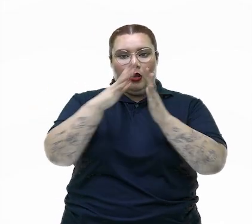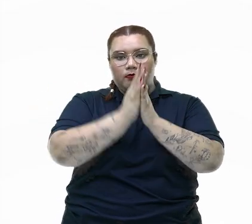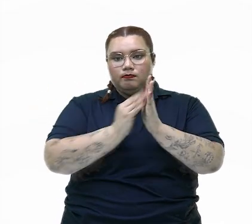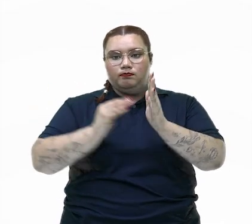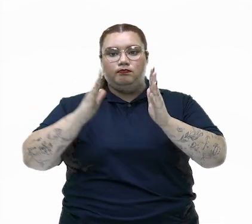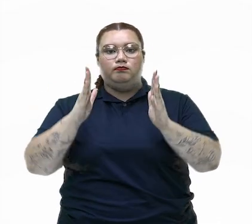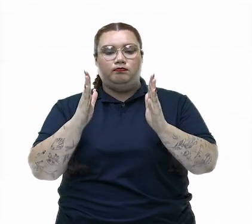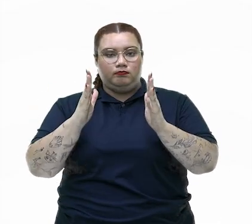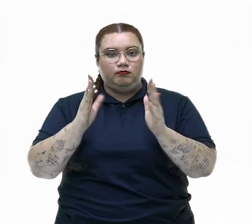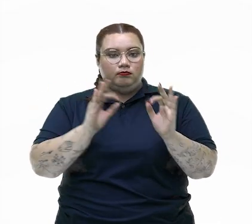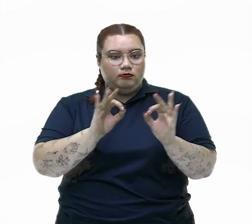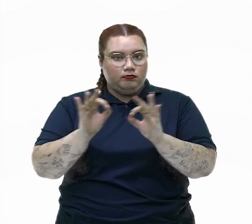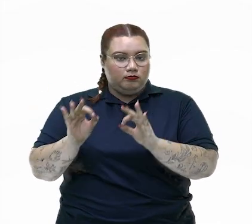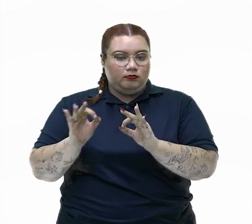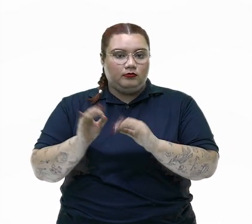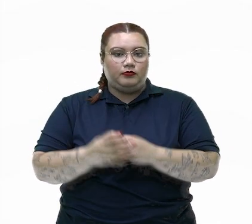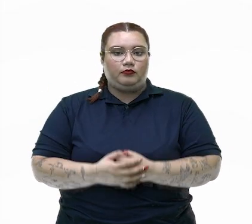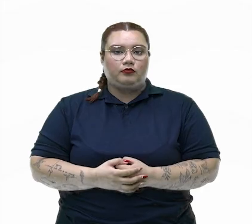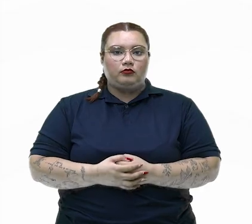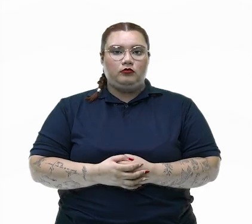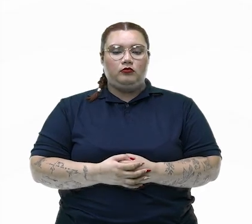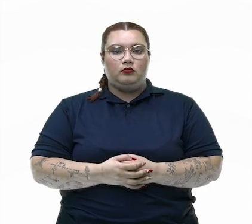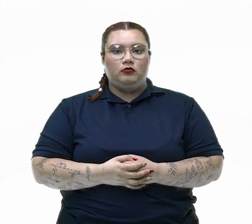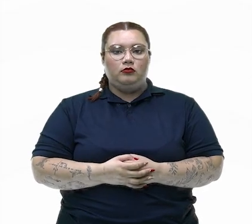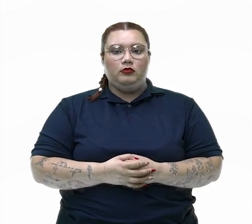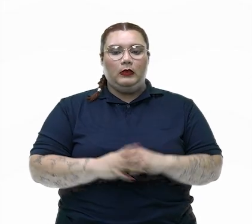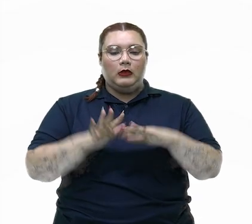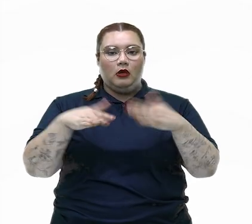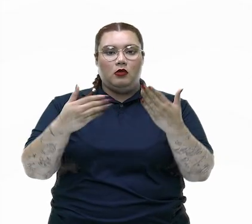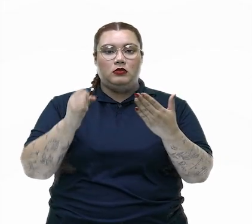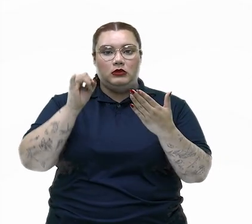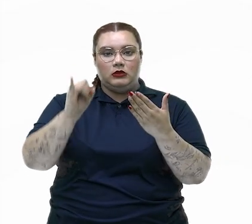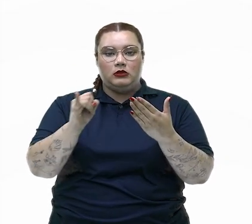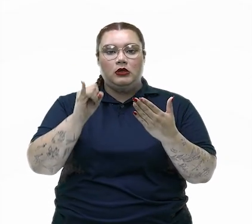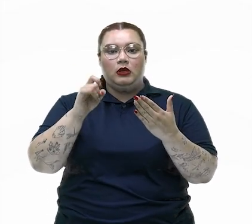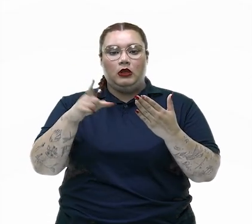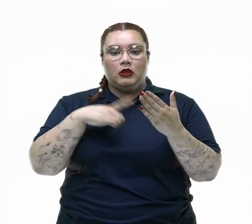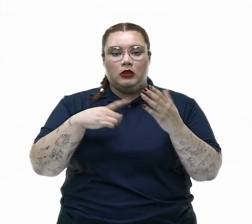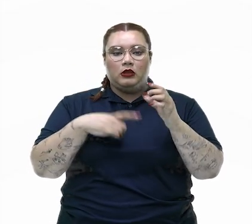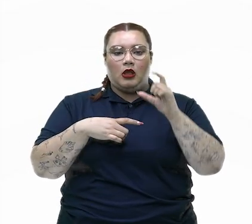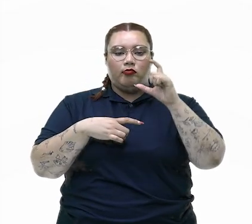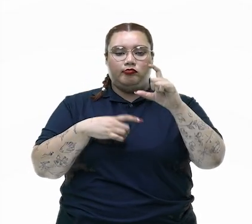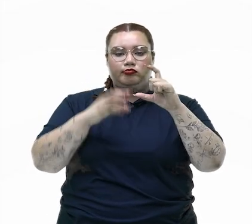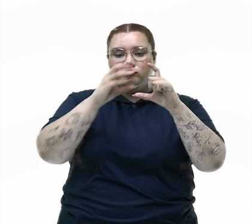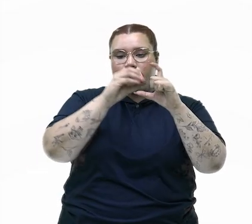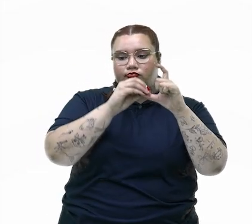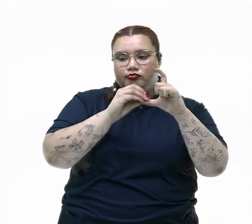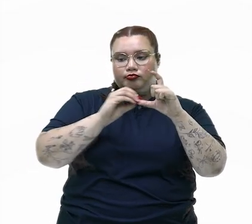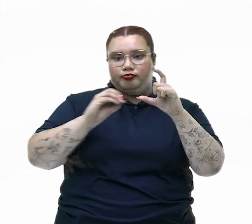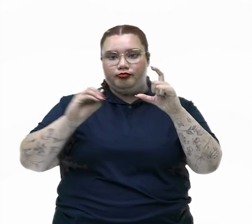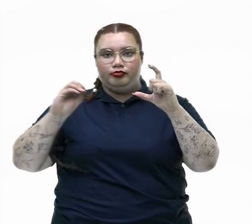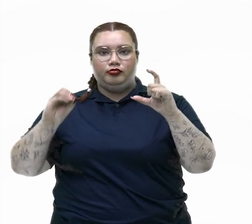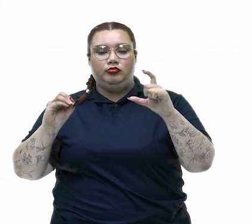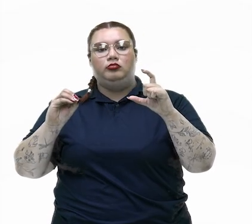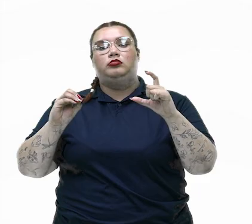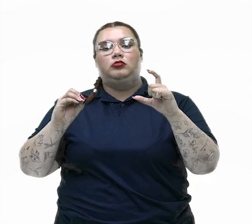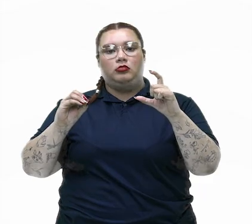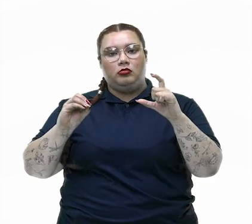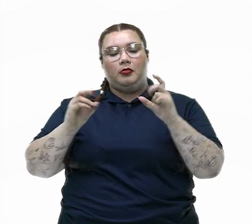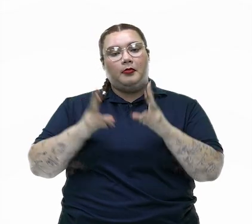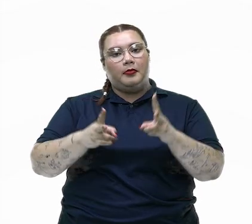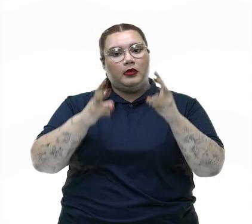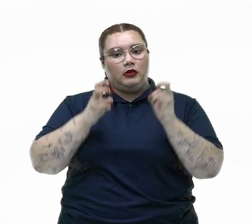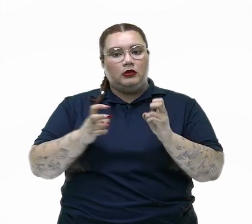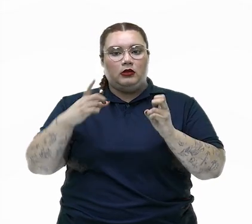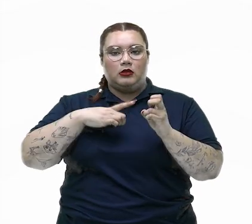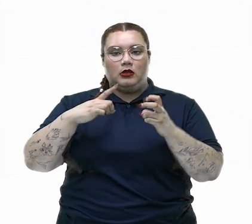par. E quando você tira um pedacinho desse cromossomo, né, e se pudesse colocar numa lente de aumento, você vai